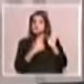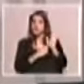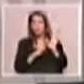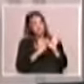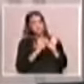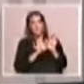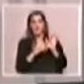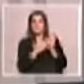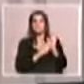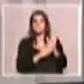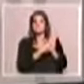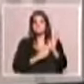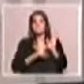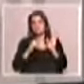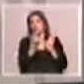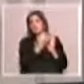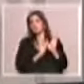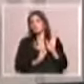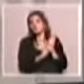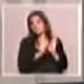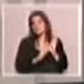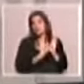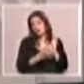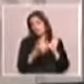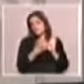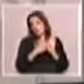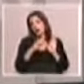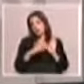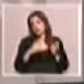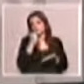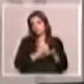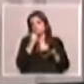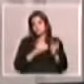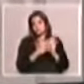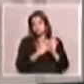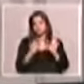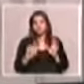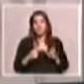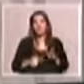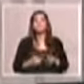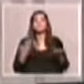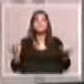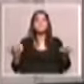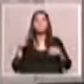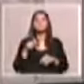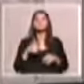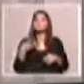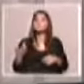e além disso tem o holograma, enfim, a marca de certificação é um holograma. Bom, nisto tudo